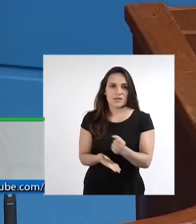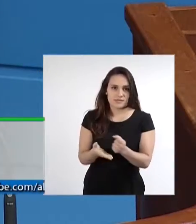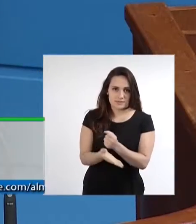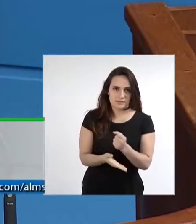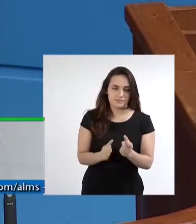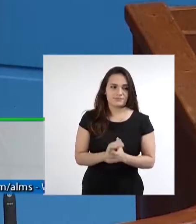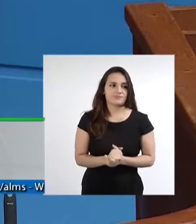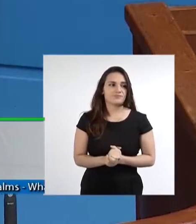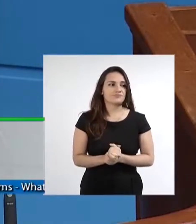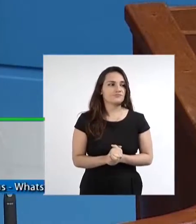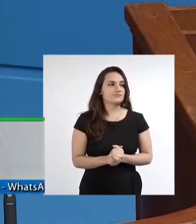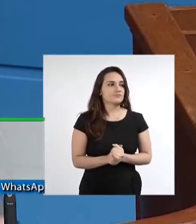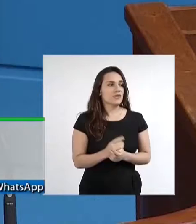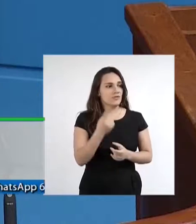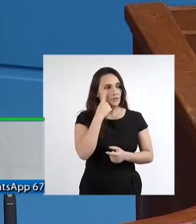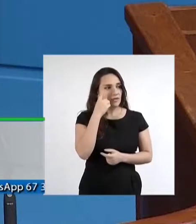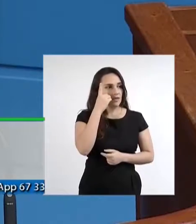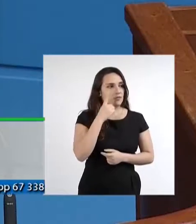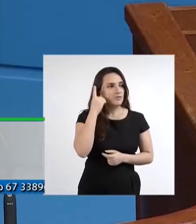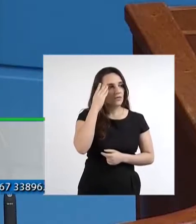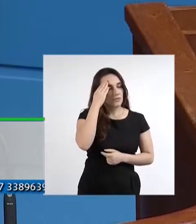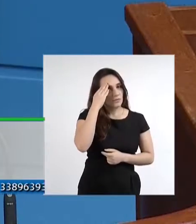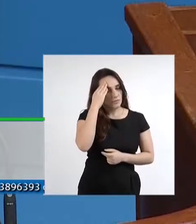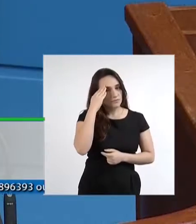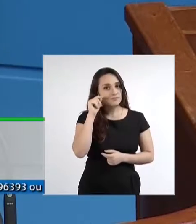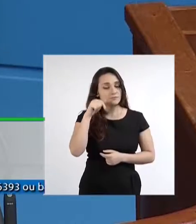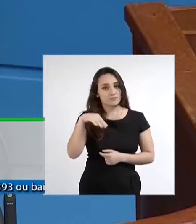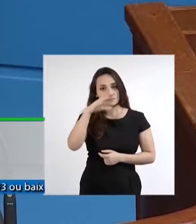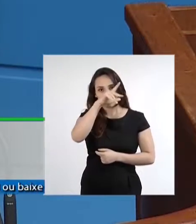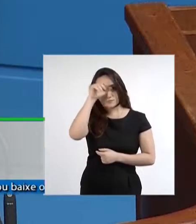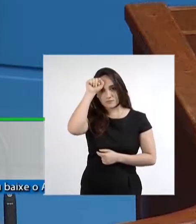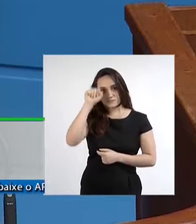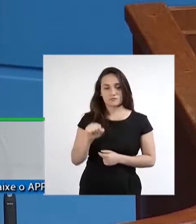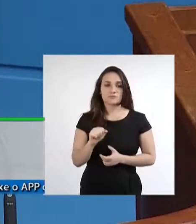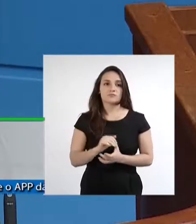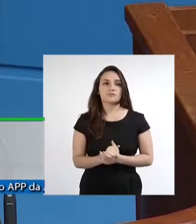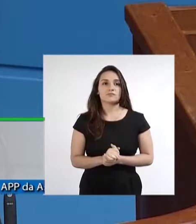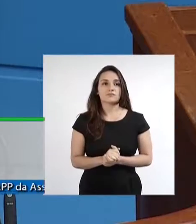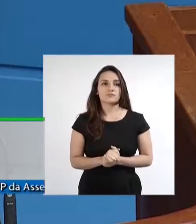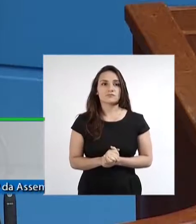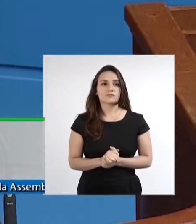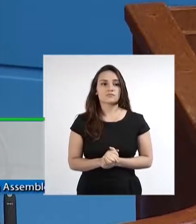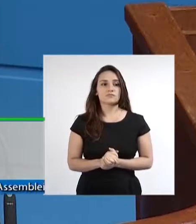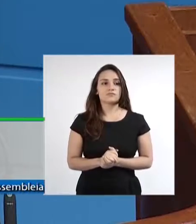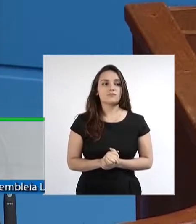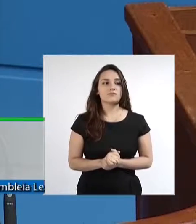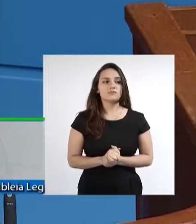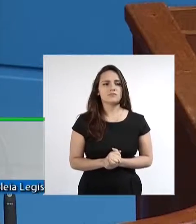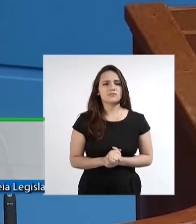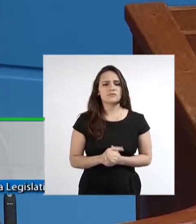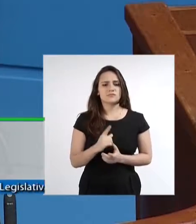deputado Barbosinha, o Mato Grosso do Sul, o Fundeb representa